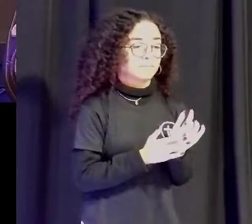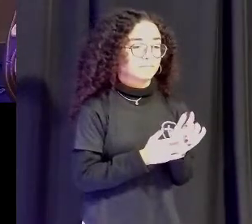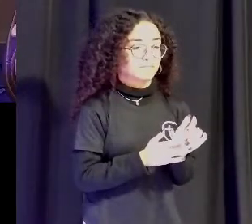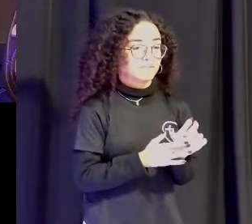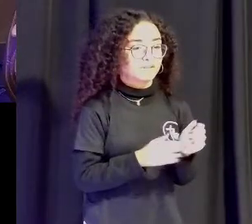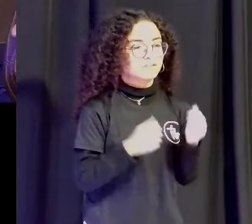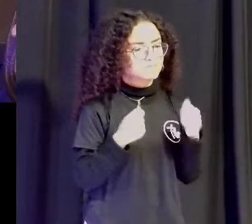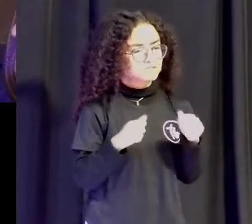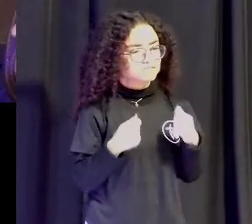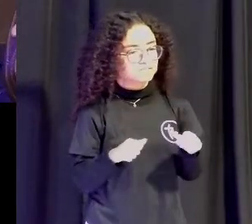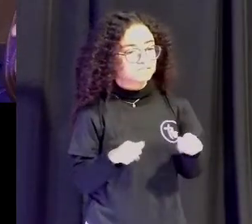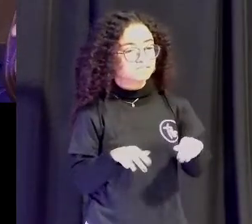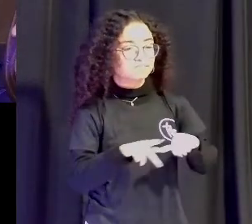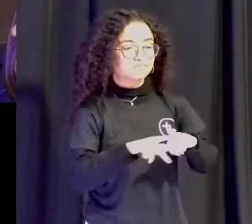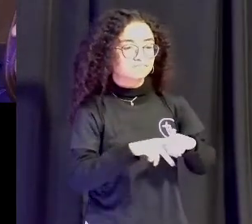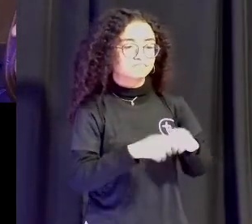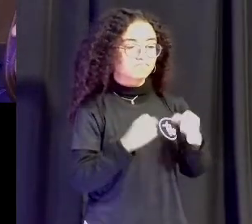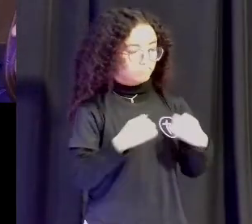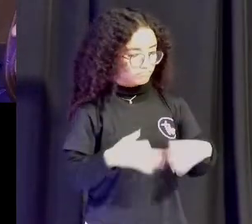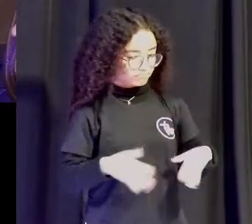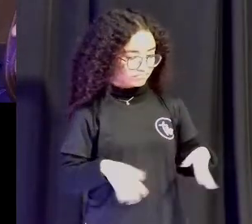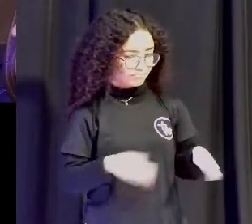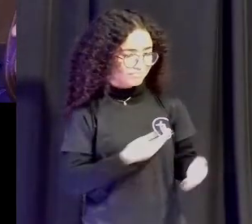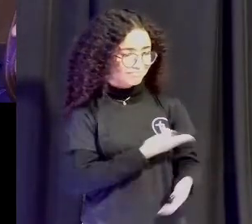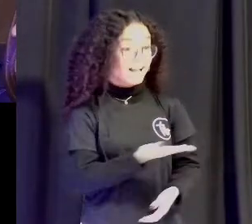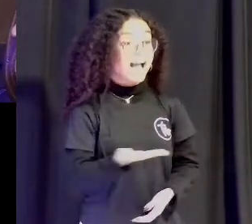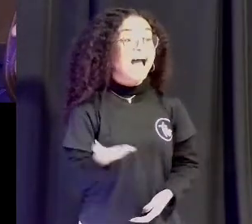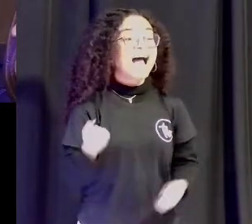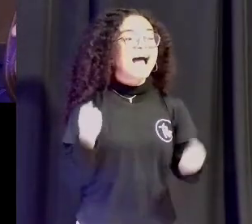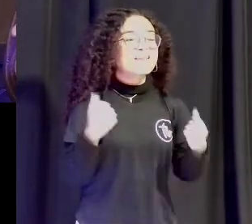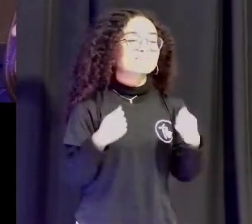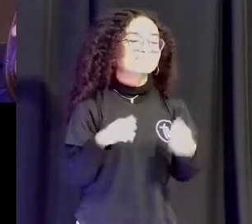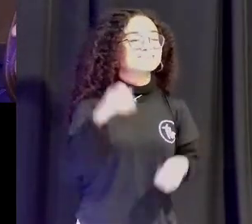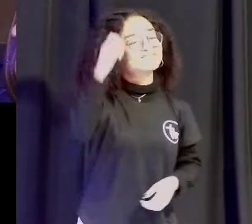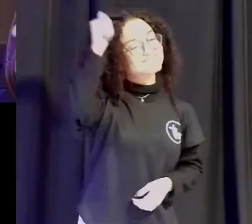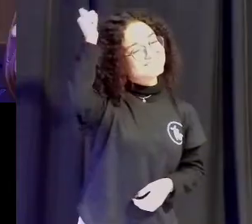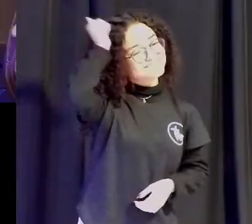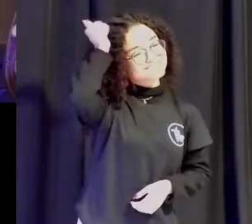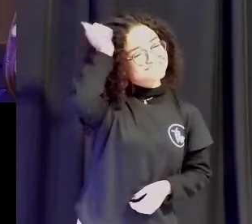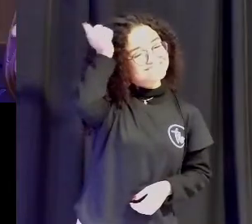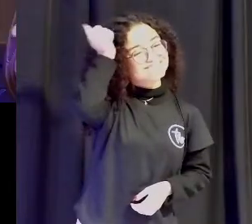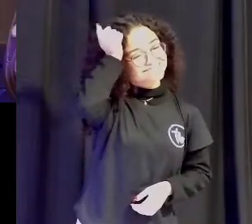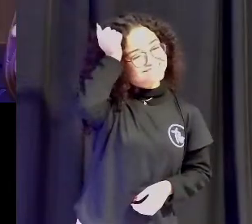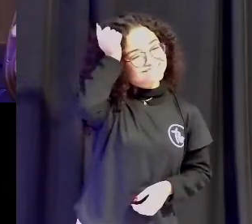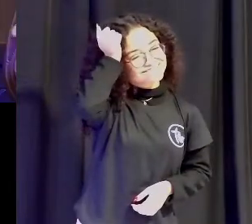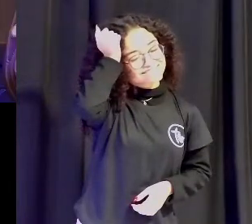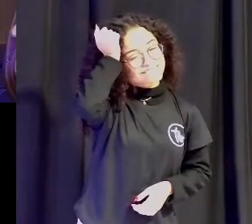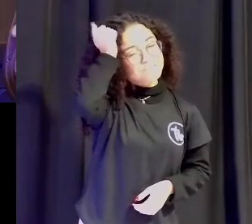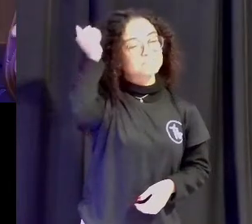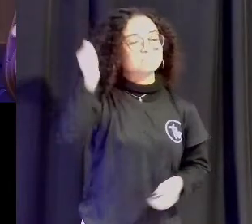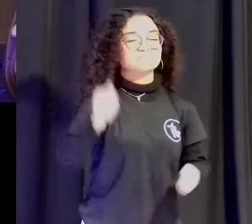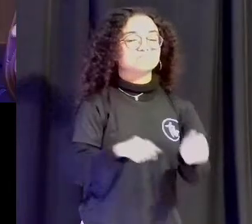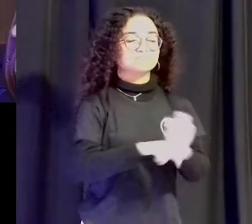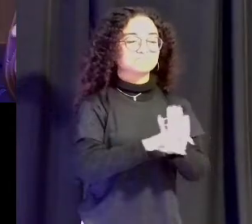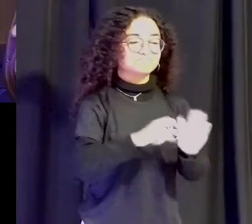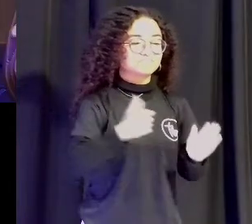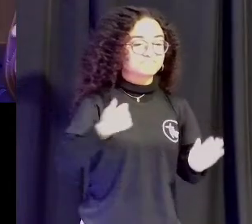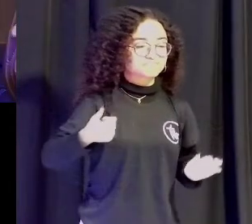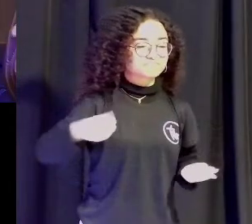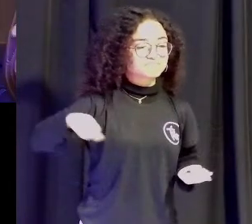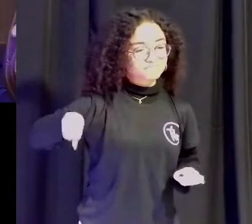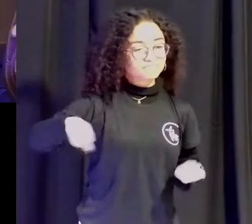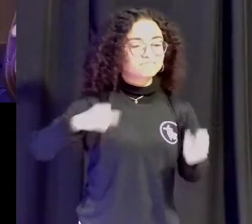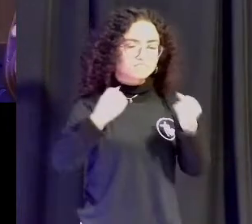precisam se arrepender. E ele vai dizer no verso 19 do capítulo 3: arrependei-vos, pois, e